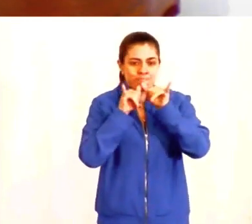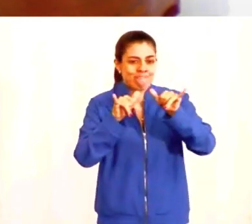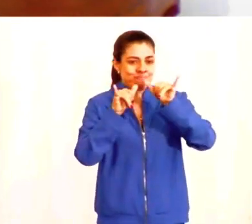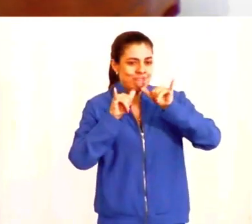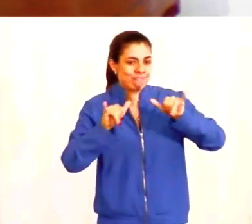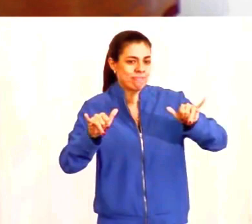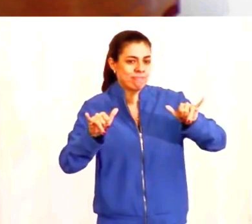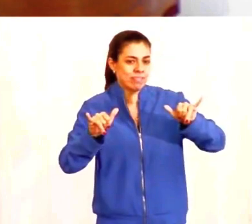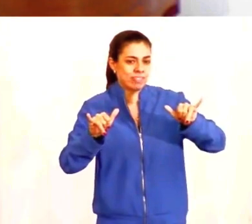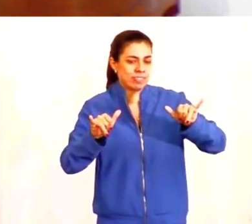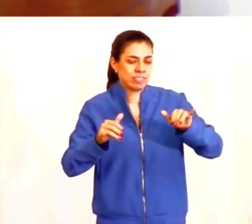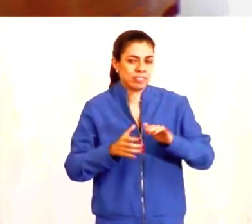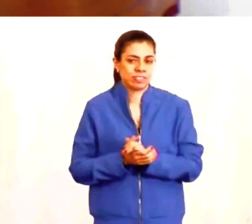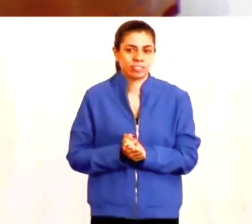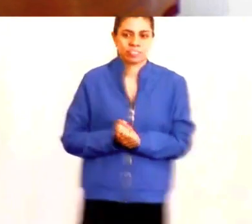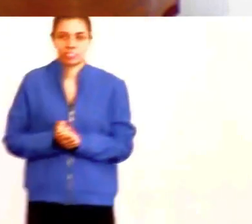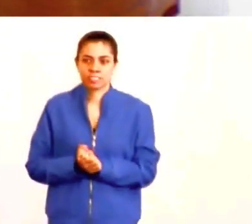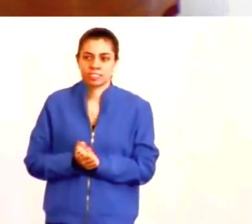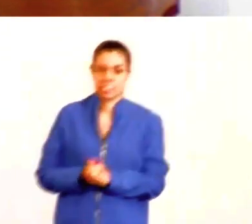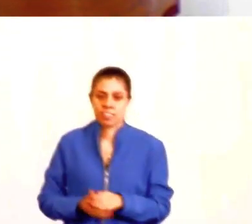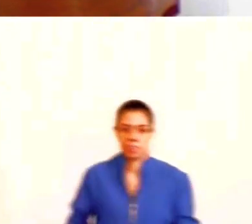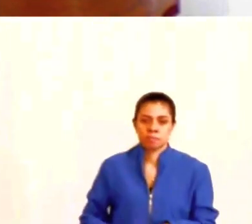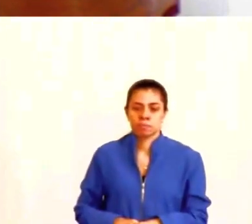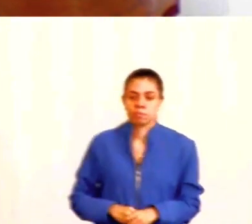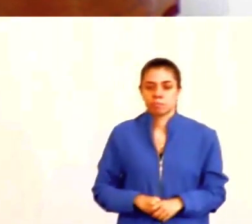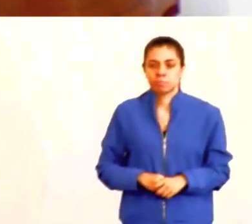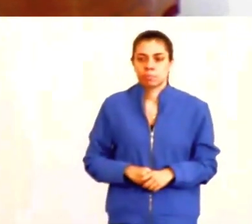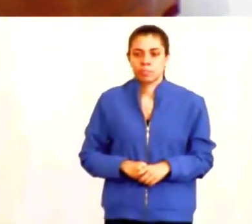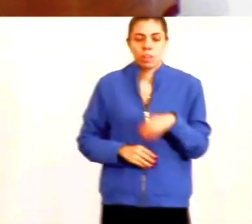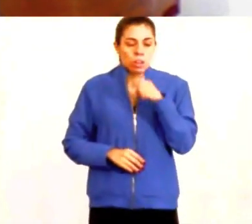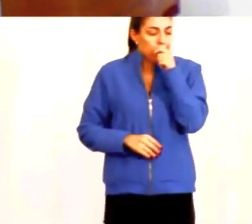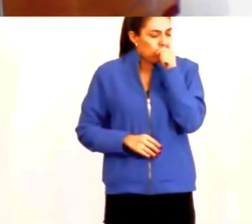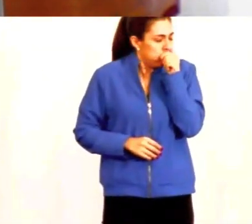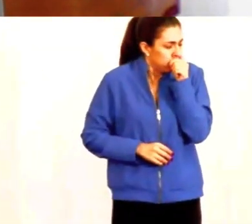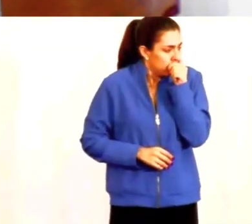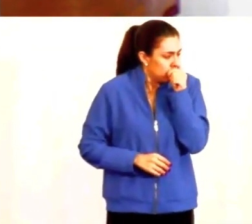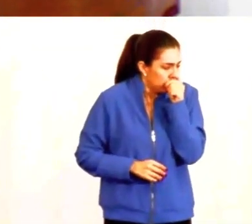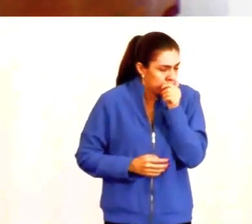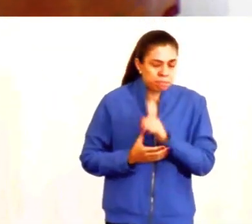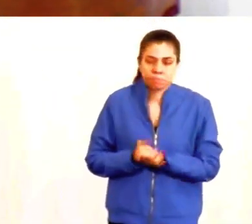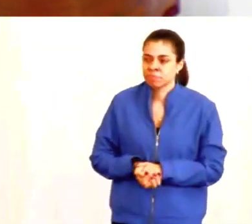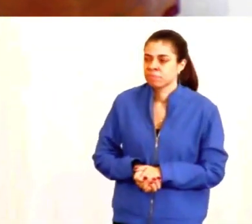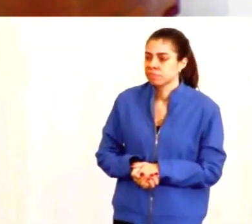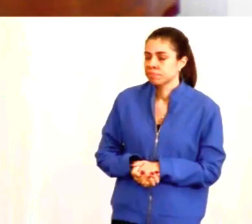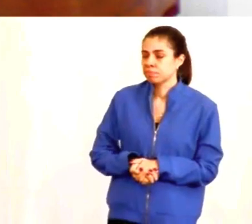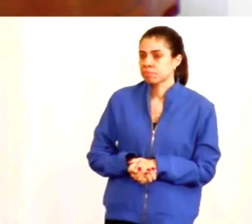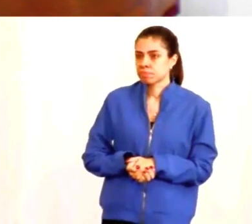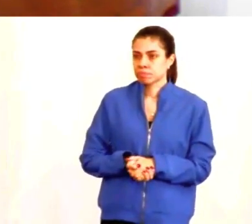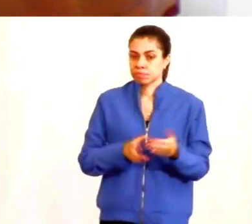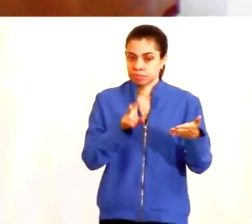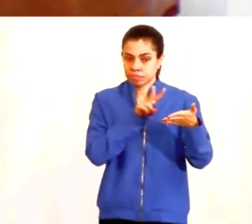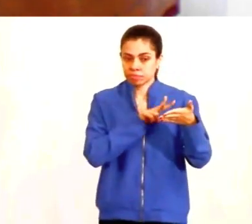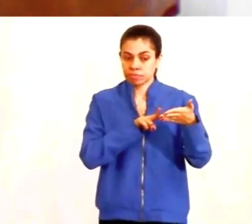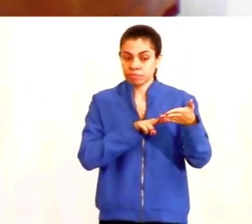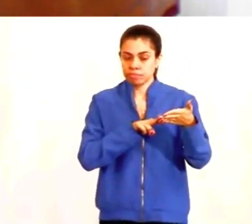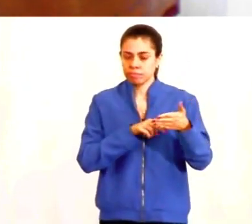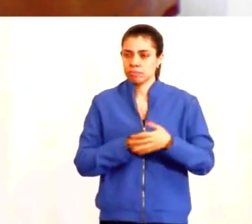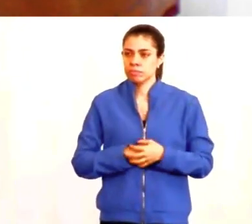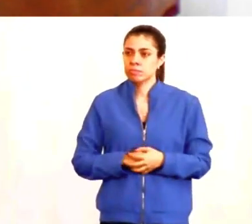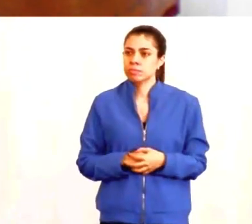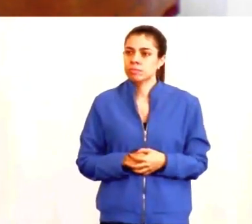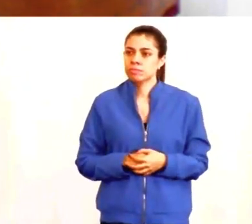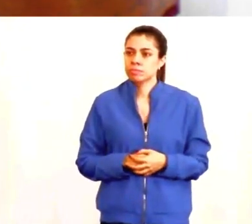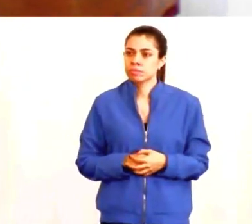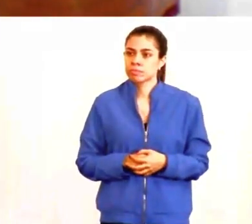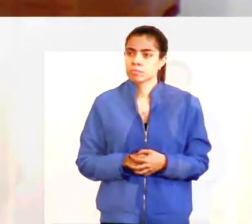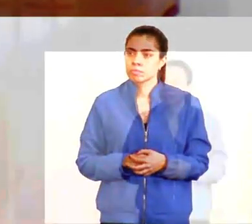parte do DNA, do nome cristão. Então está escrito assim: no findar do